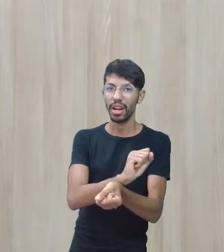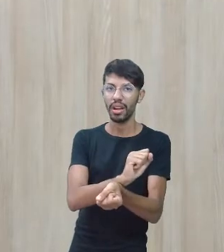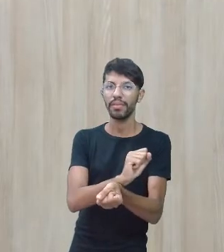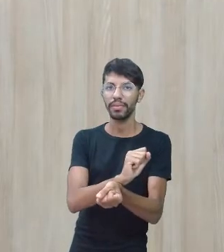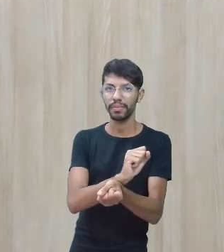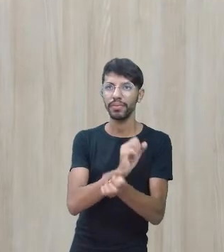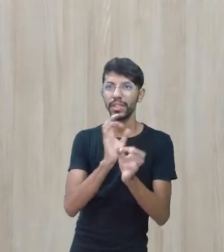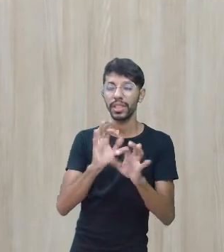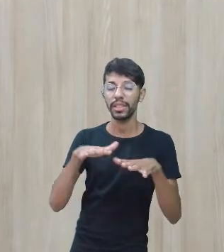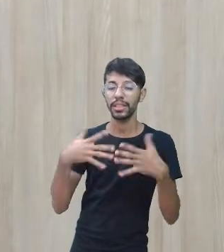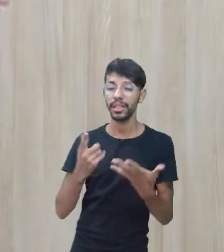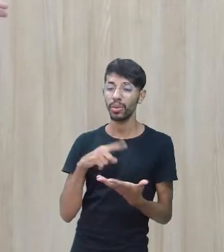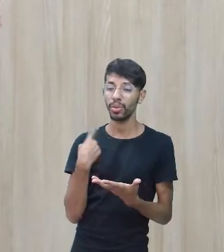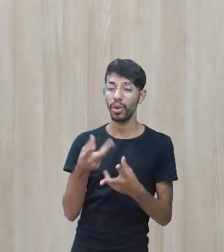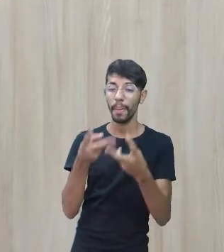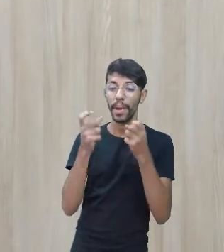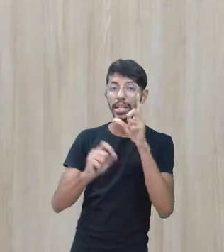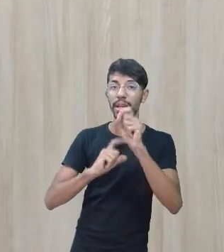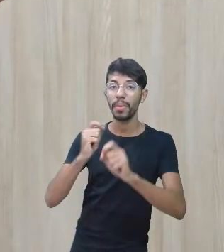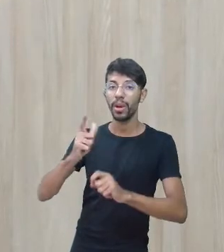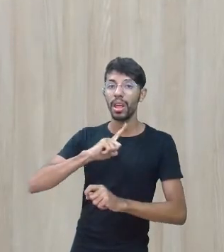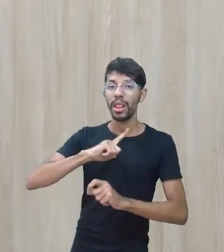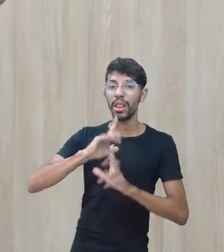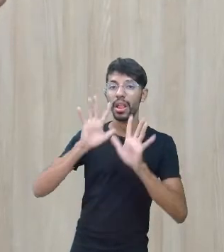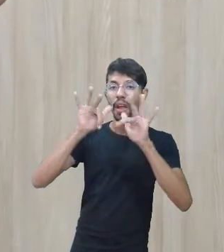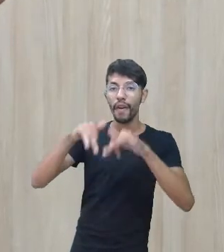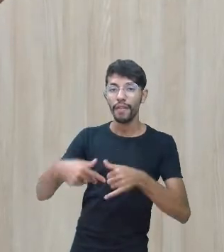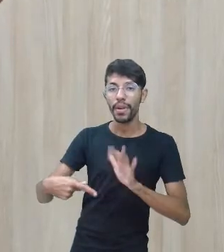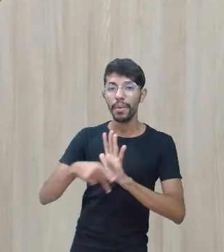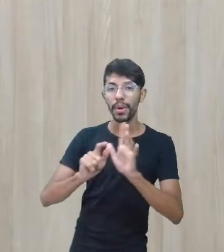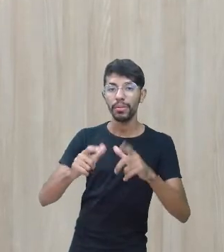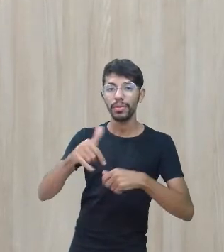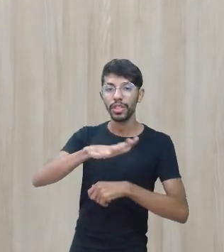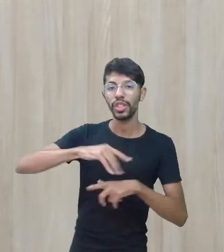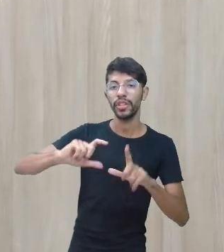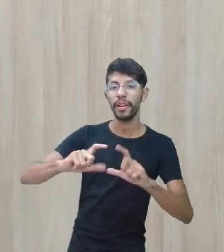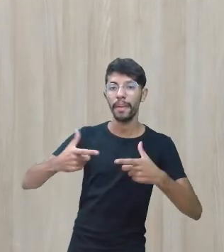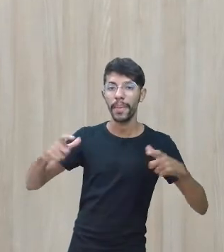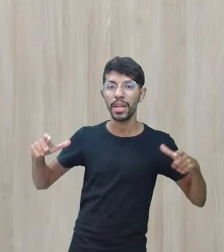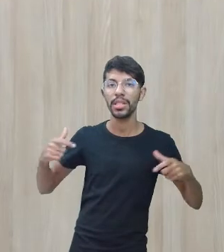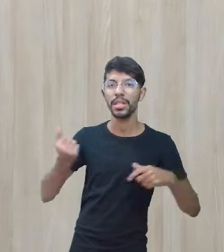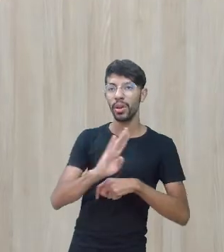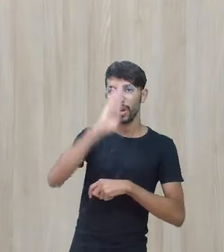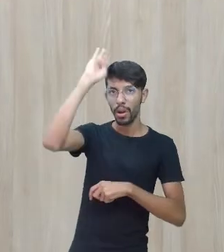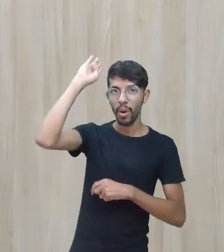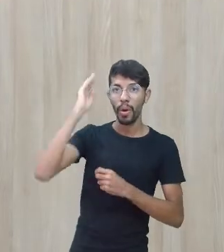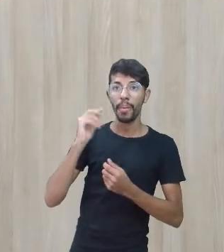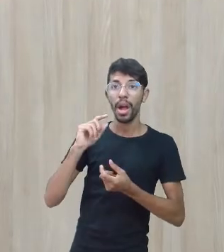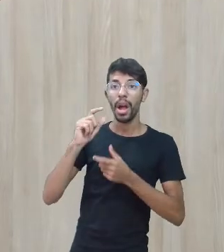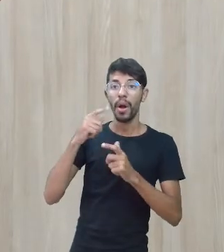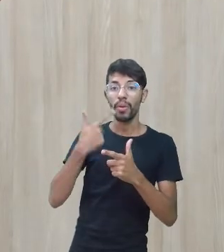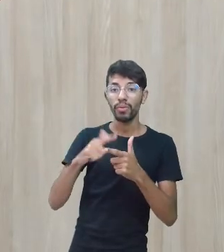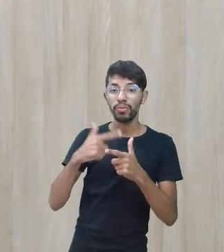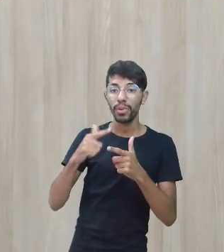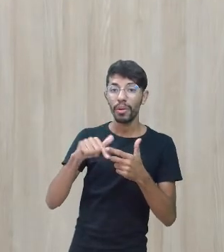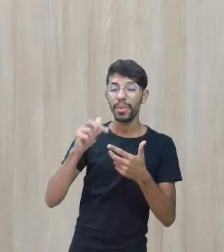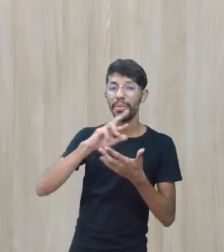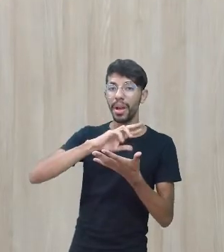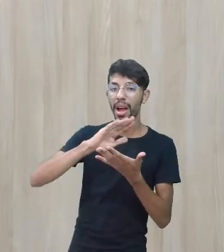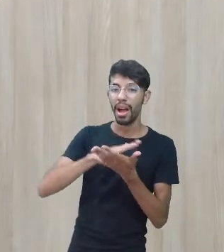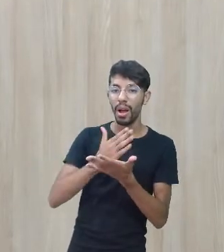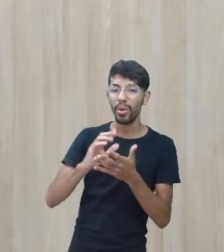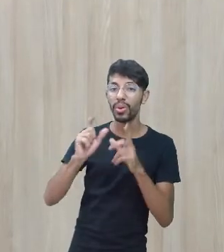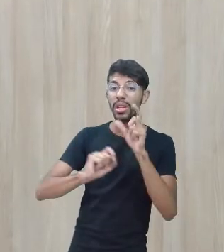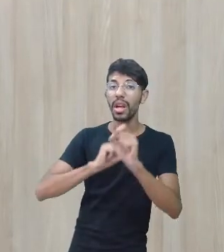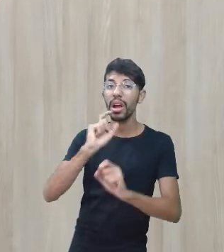gente percebe que houve um fim de uma expansão romana, uma das consequências desse processo